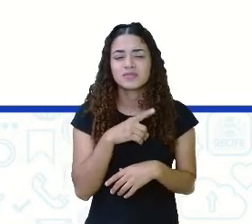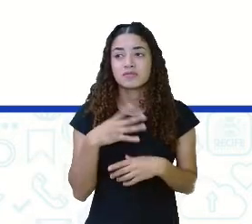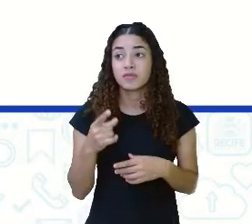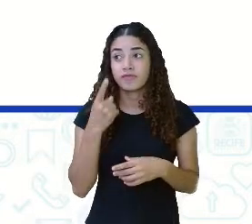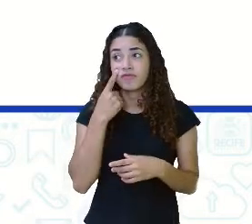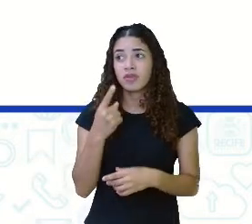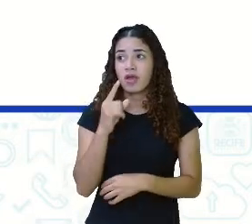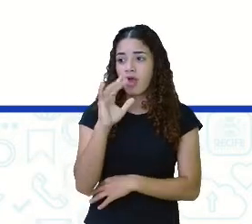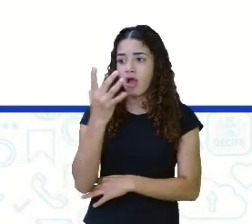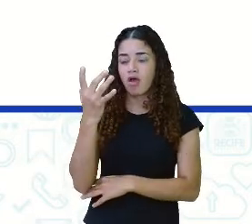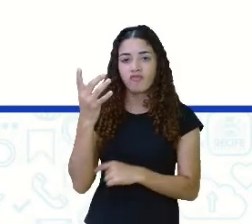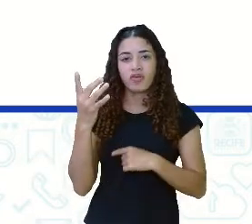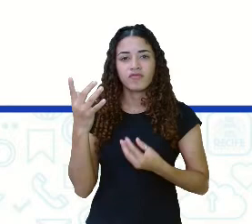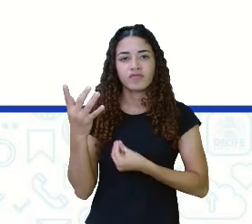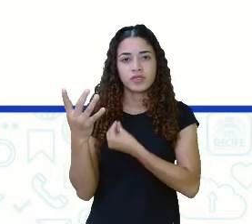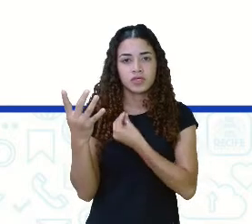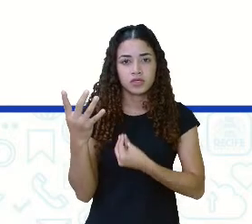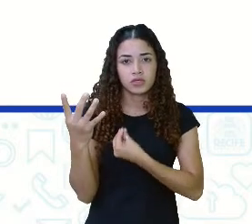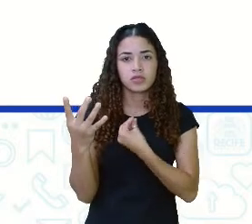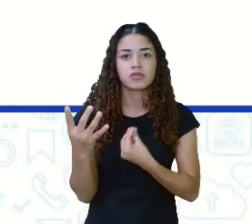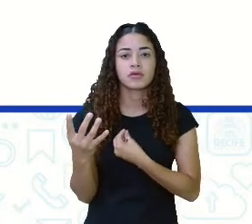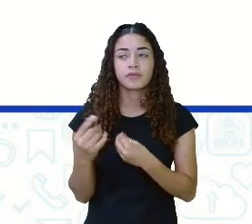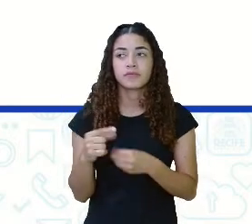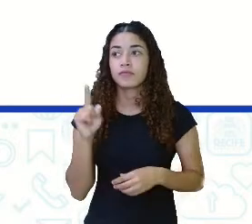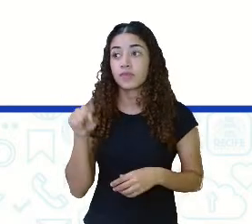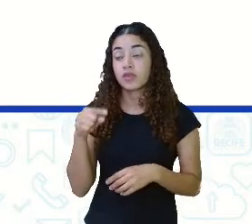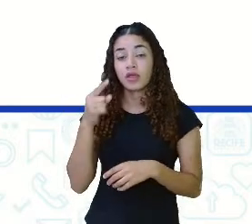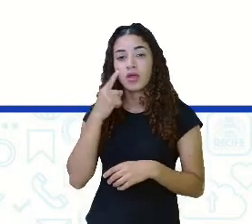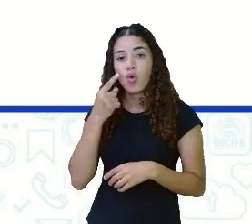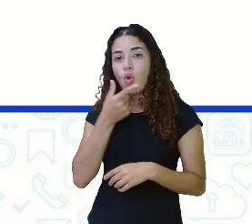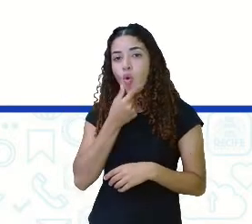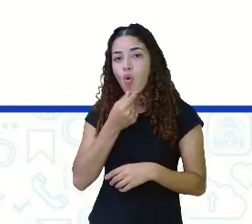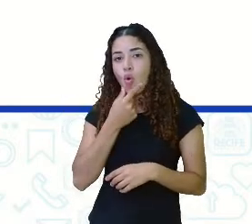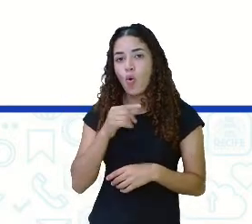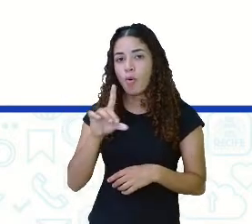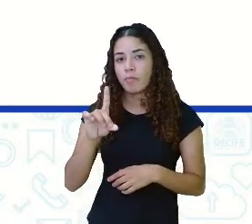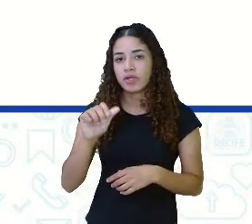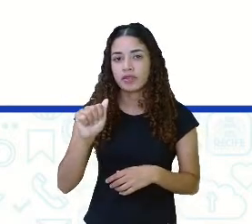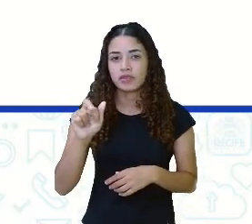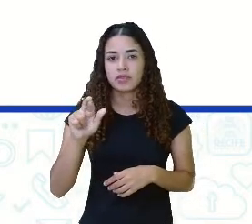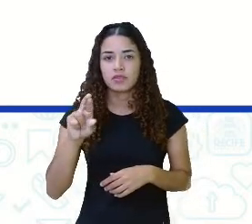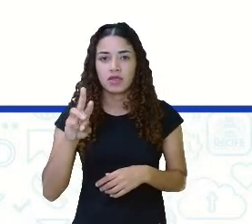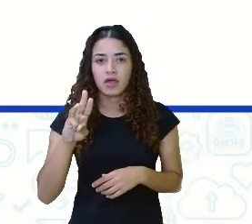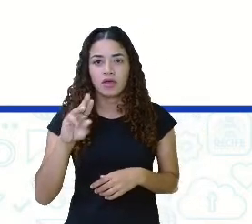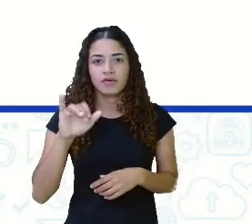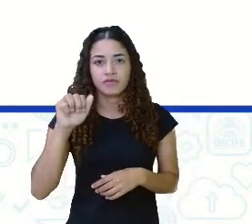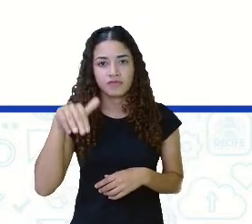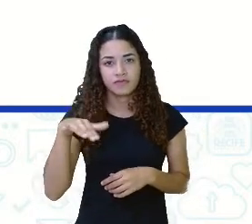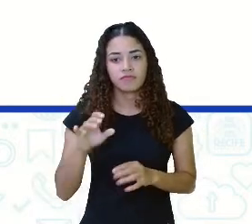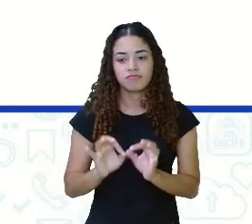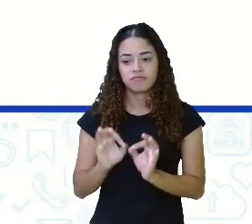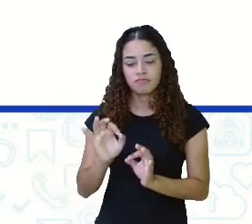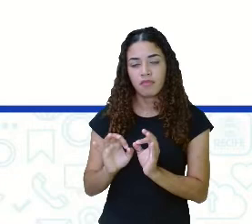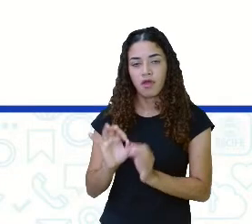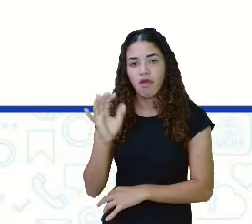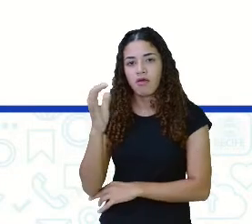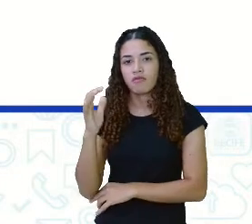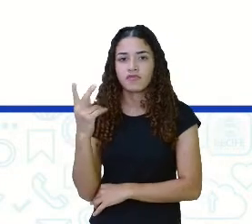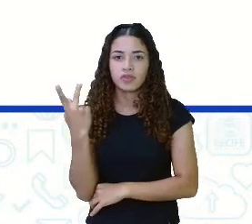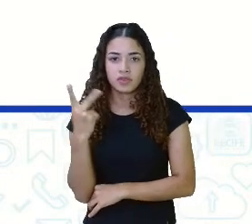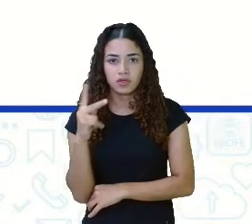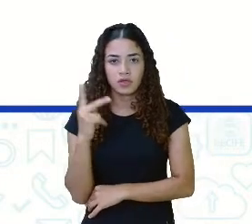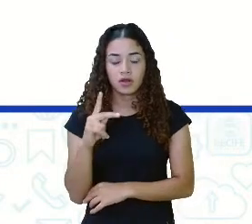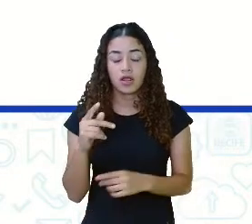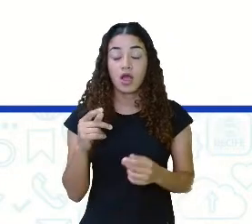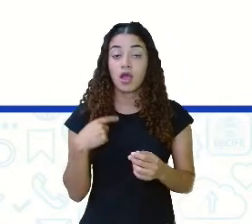a árvore da vida aí. Era assim, ó, que Darwin fazia a árvorezinha dele, né? E aí cada